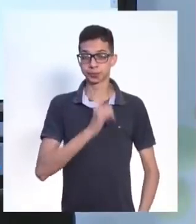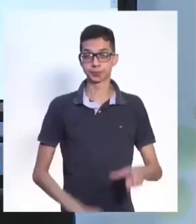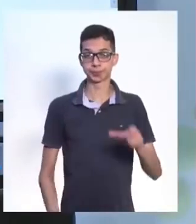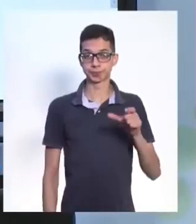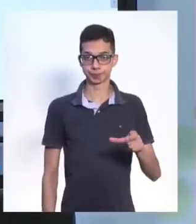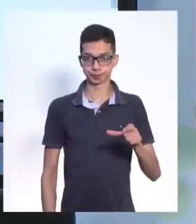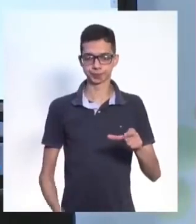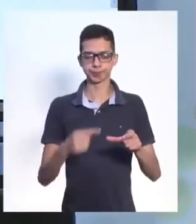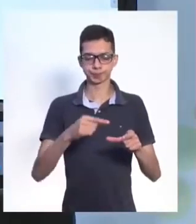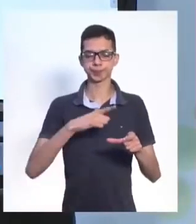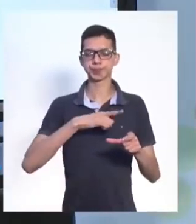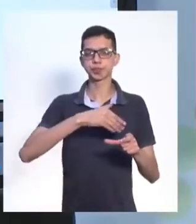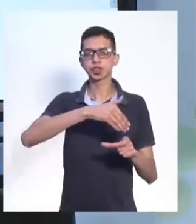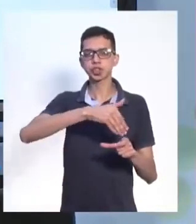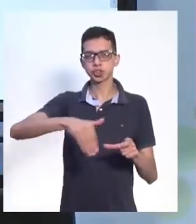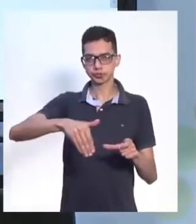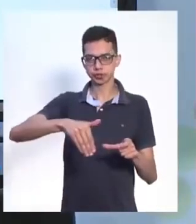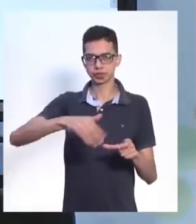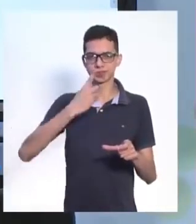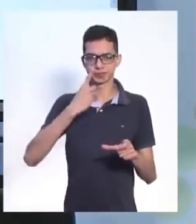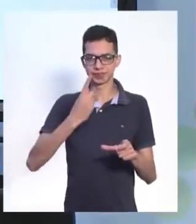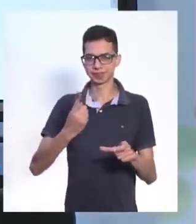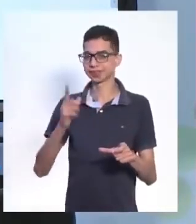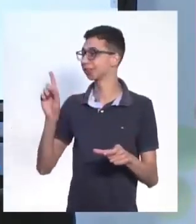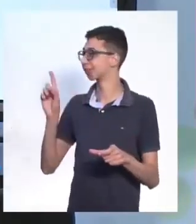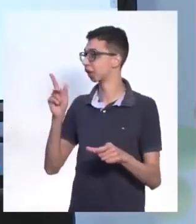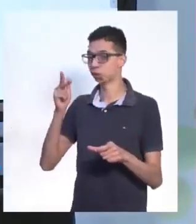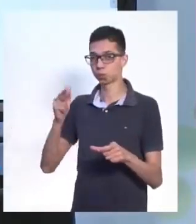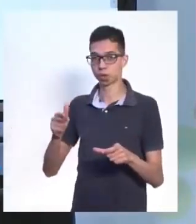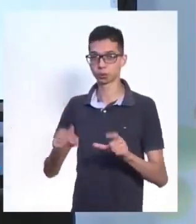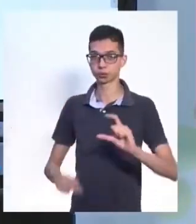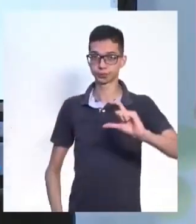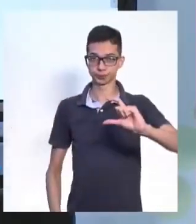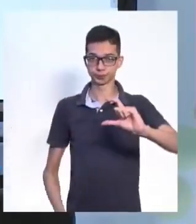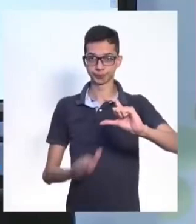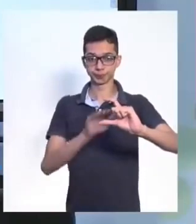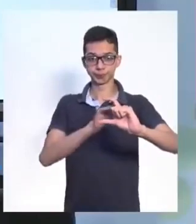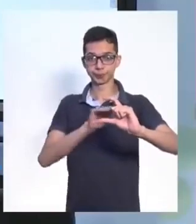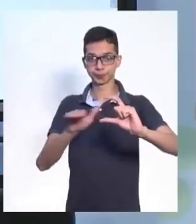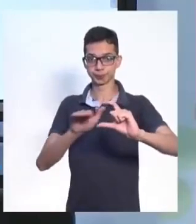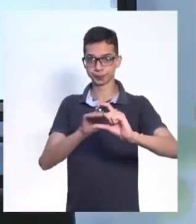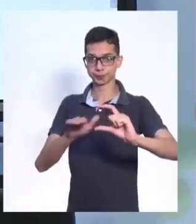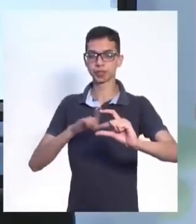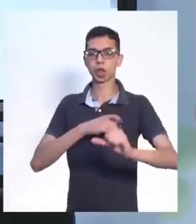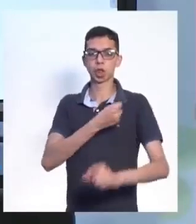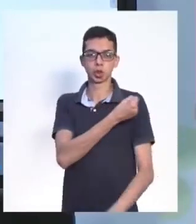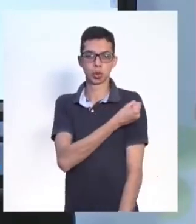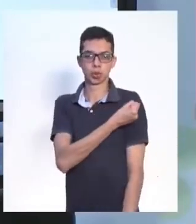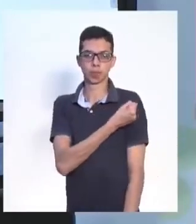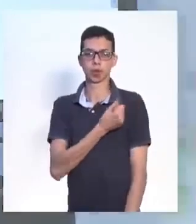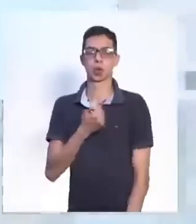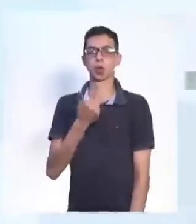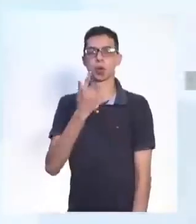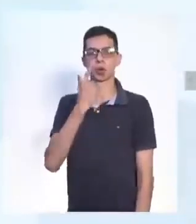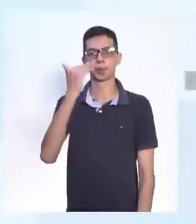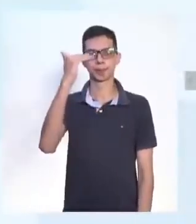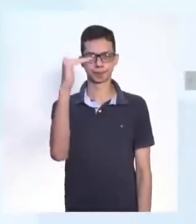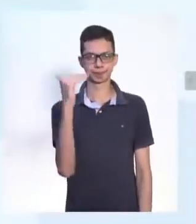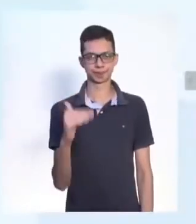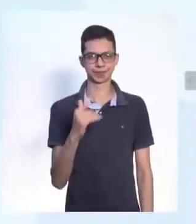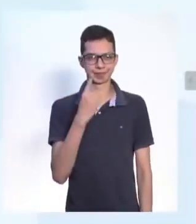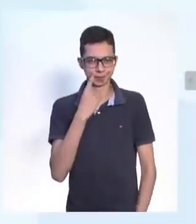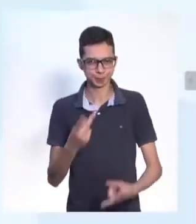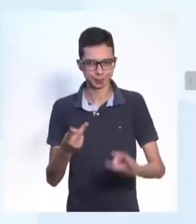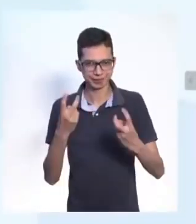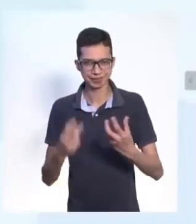são divididas em duas partes. Como vocês estão vendo aqui, né? Ó, uma parte tem um número e aqui, ó, tem outro número. Então, ele é